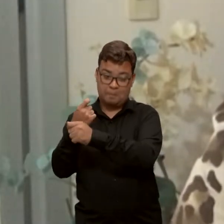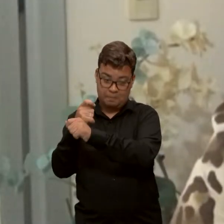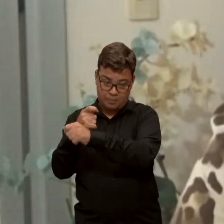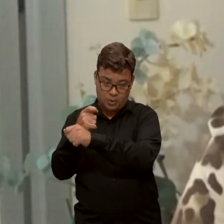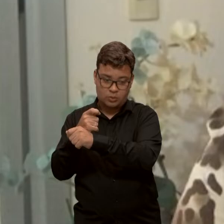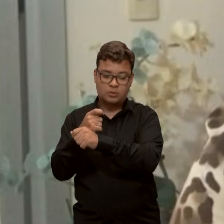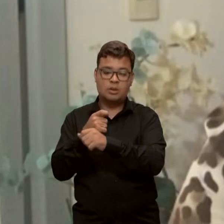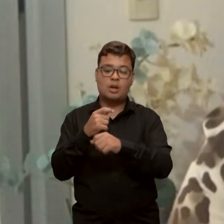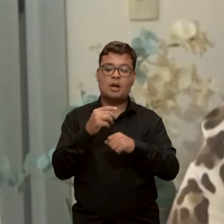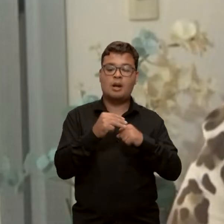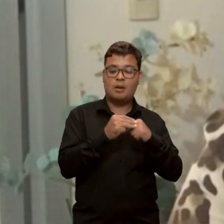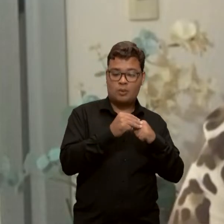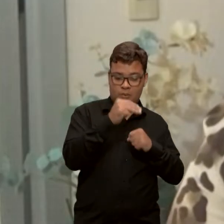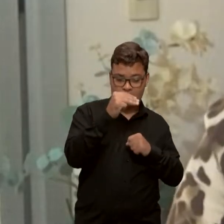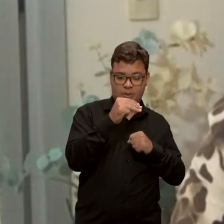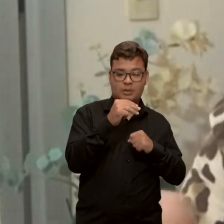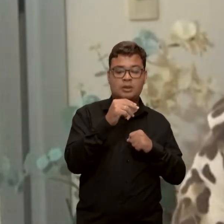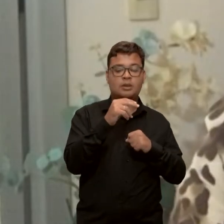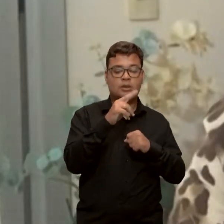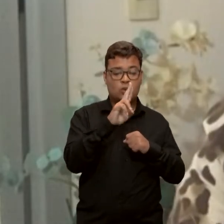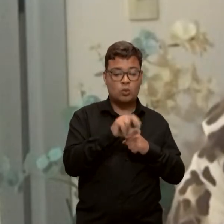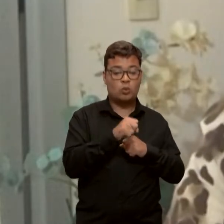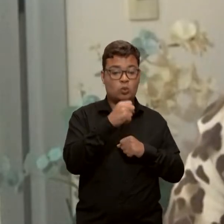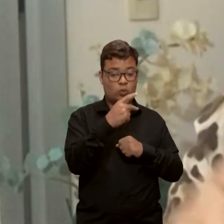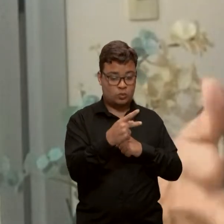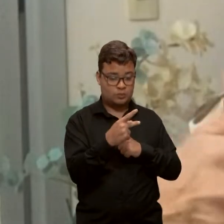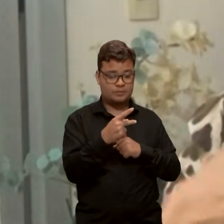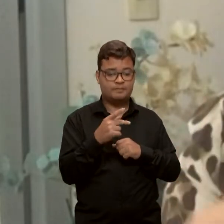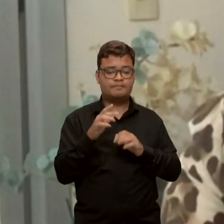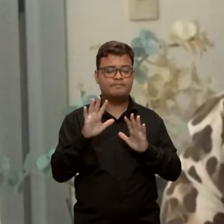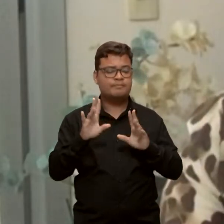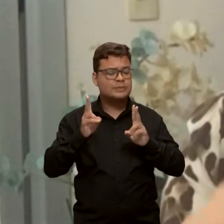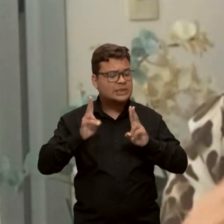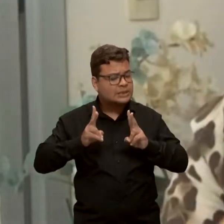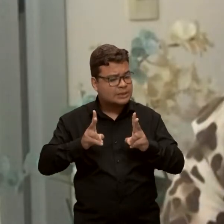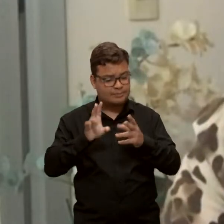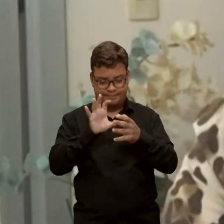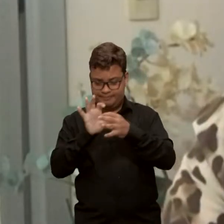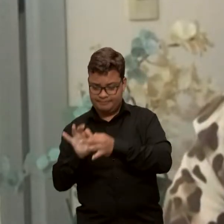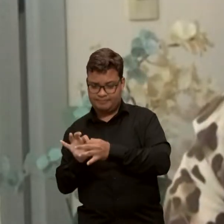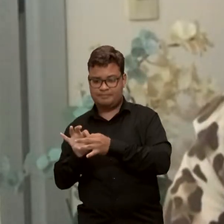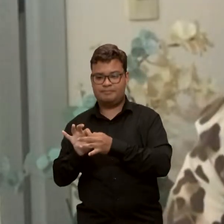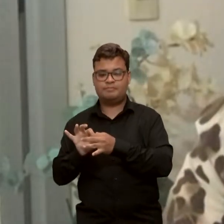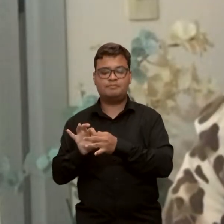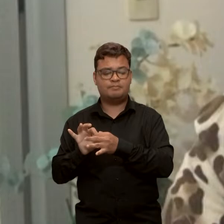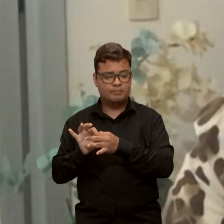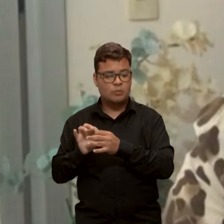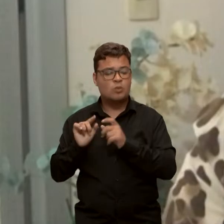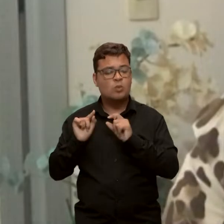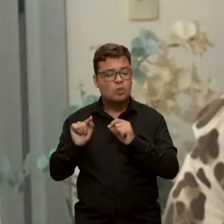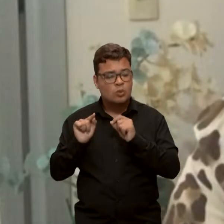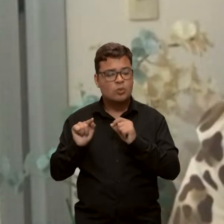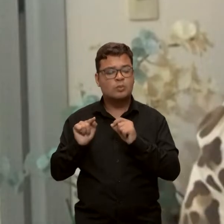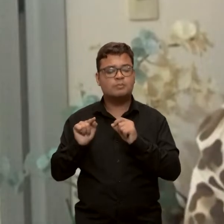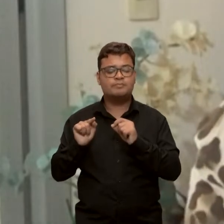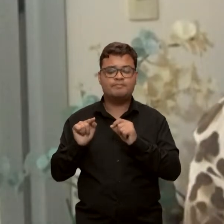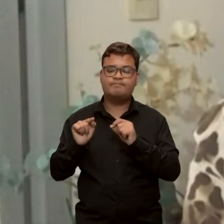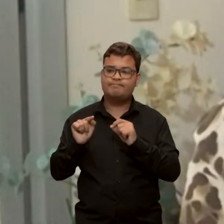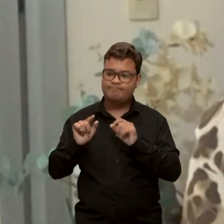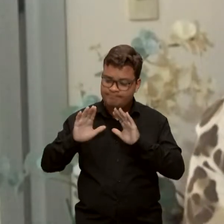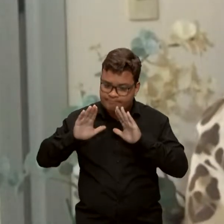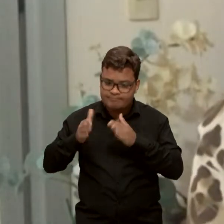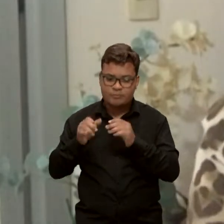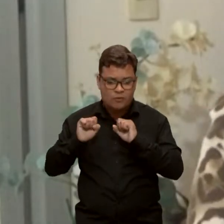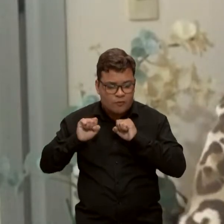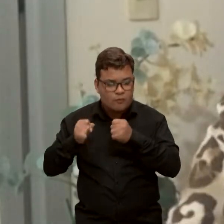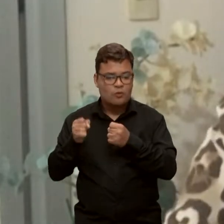fiz mestrado na USP, mas sempre assim entrelaçada com aquilo que eu me dediquei